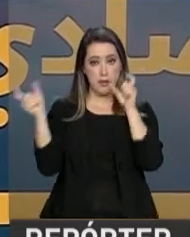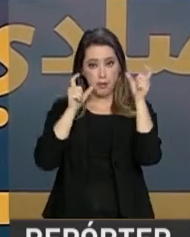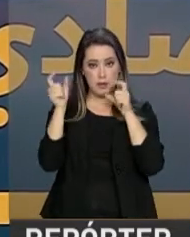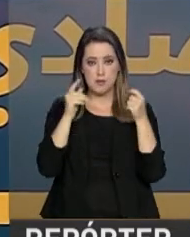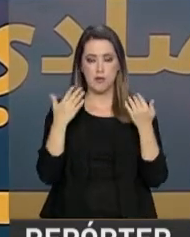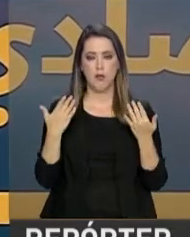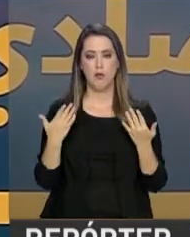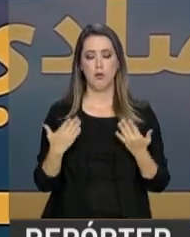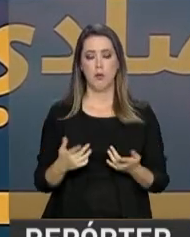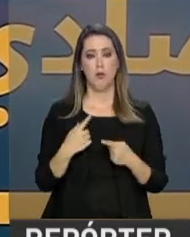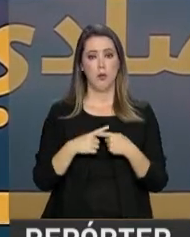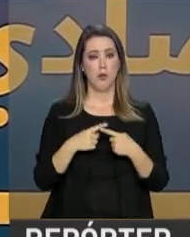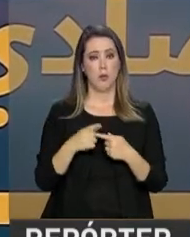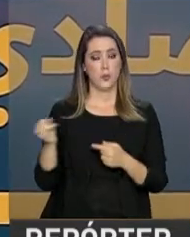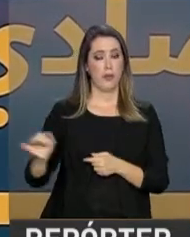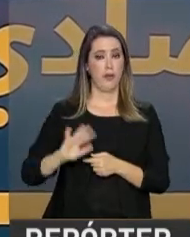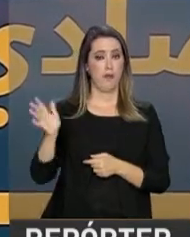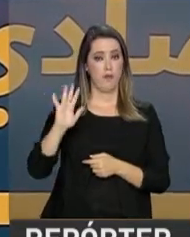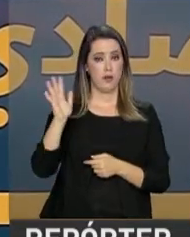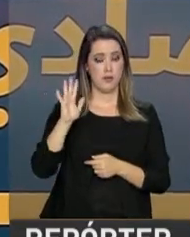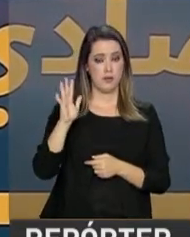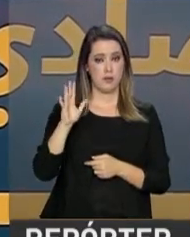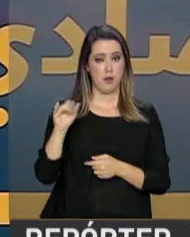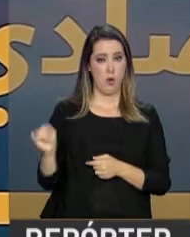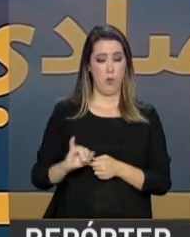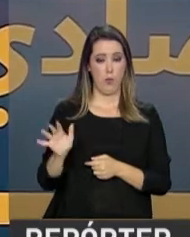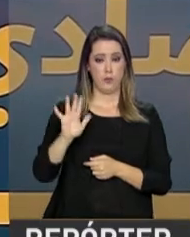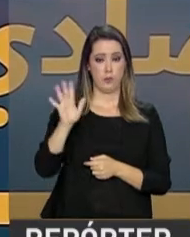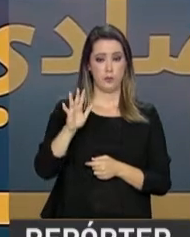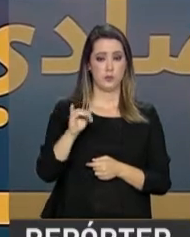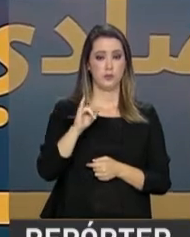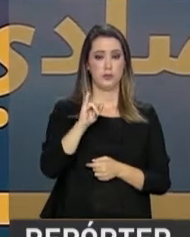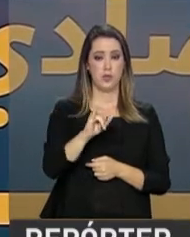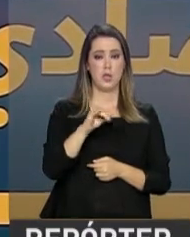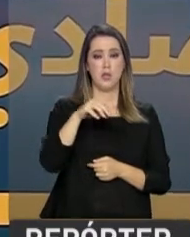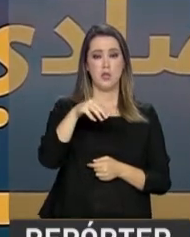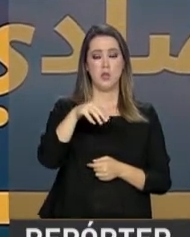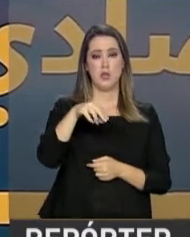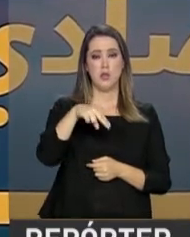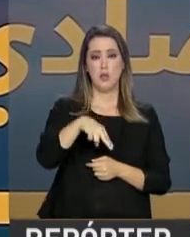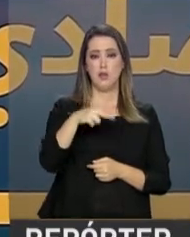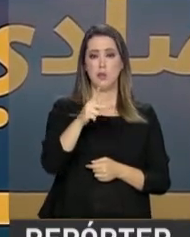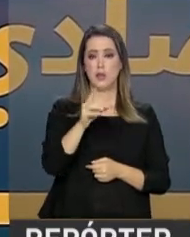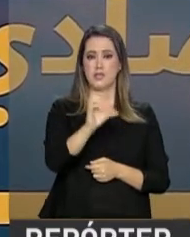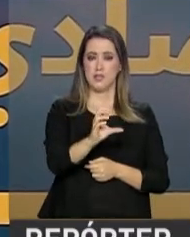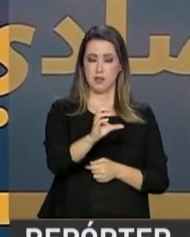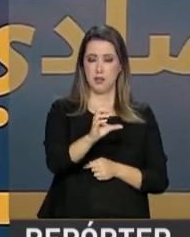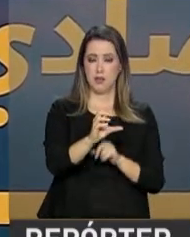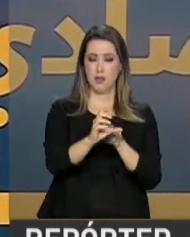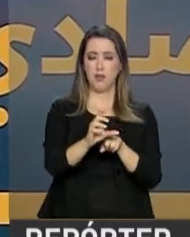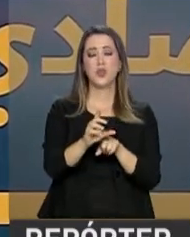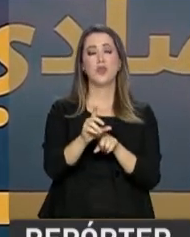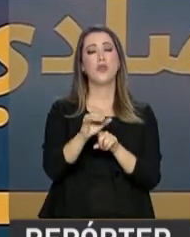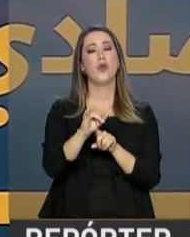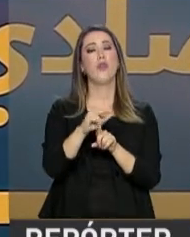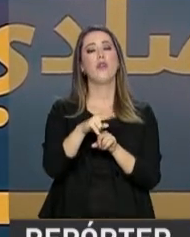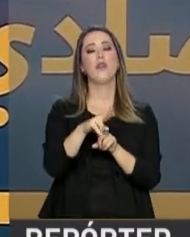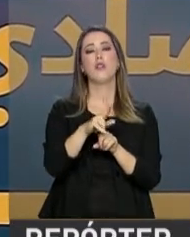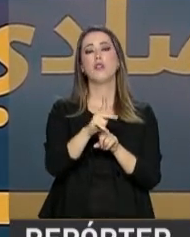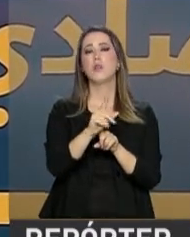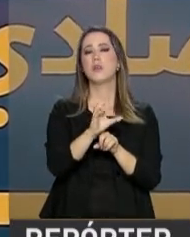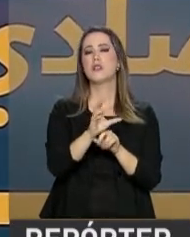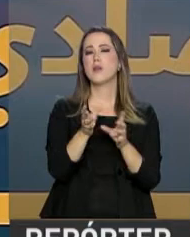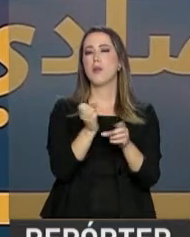da inflação do medida do e pelo que eu sei por exemplo que é um índice que calcula